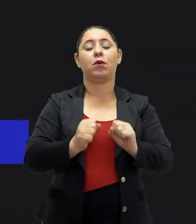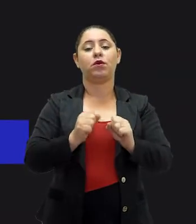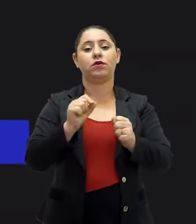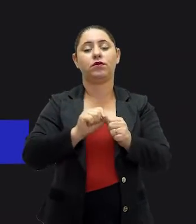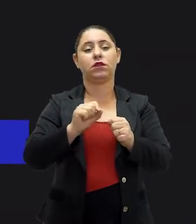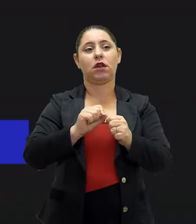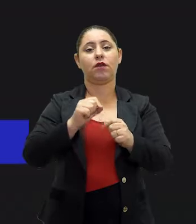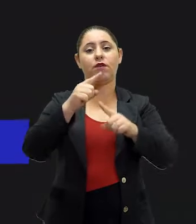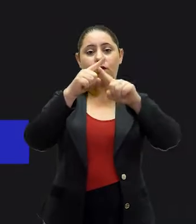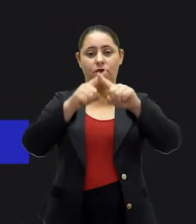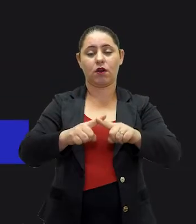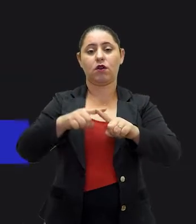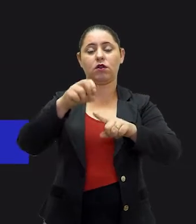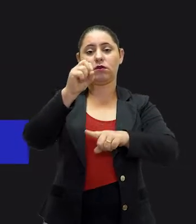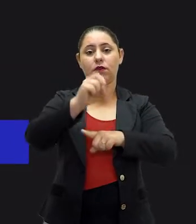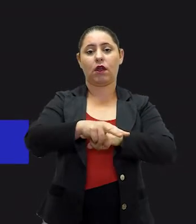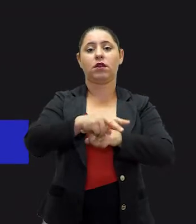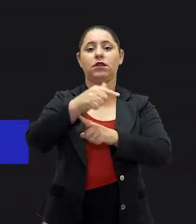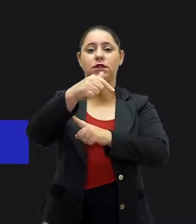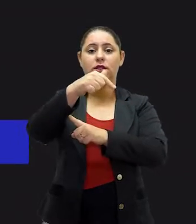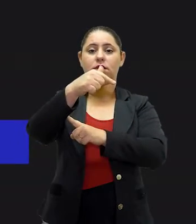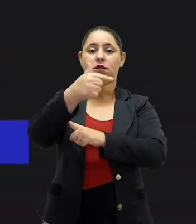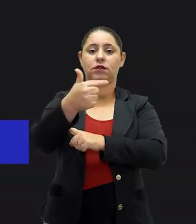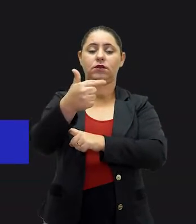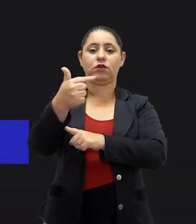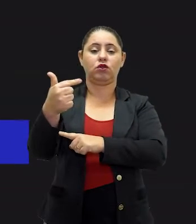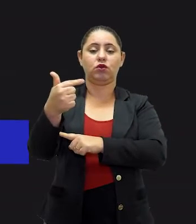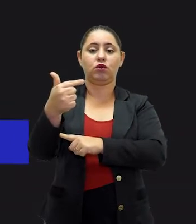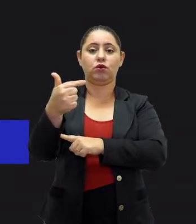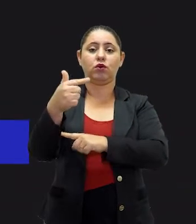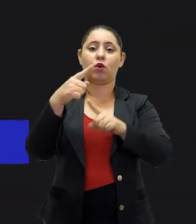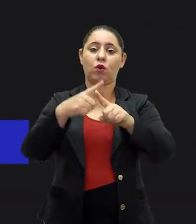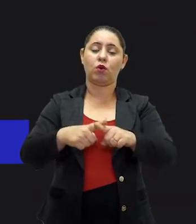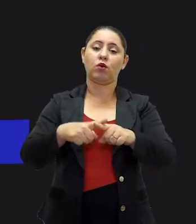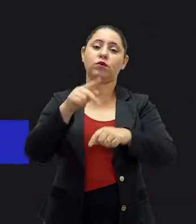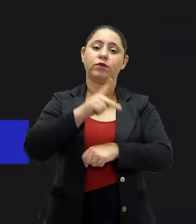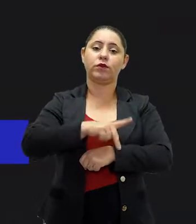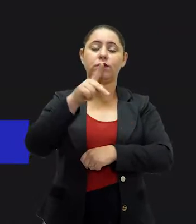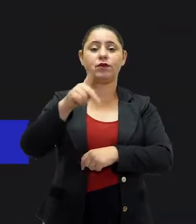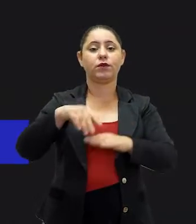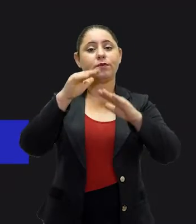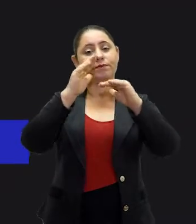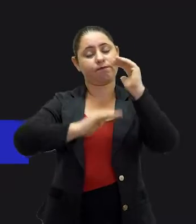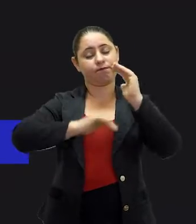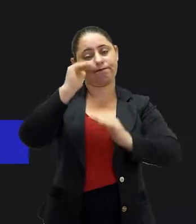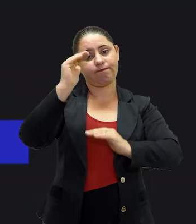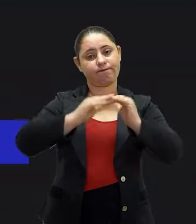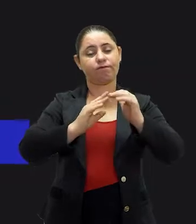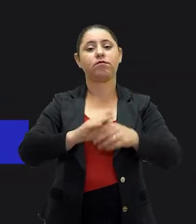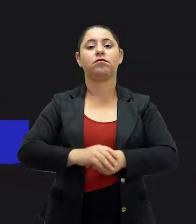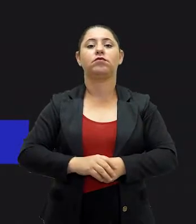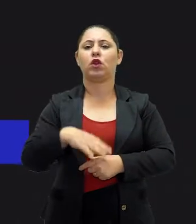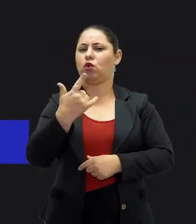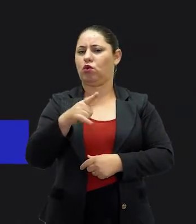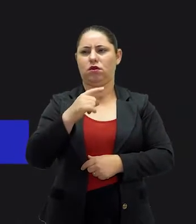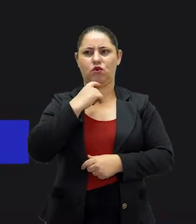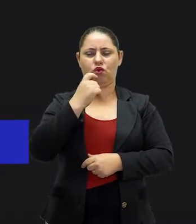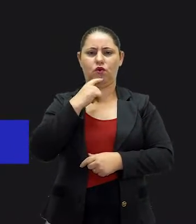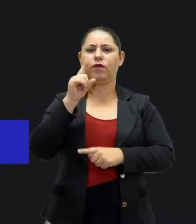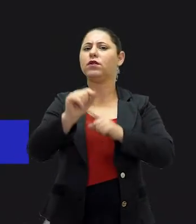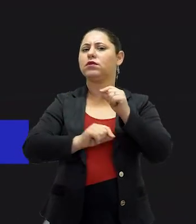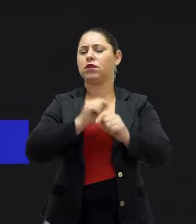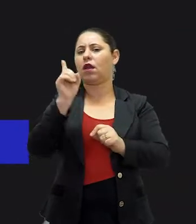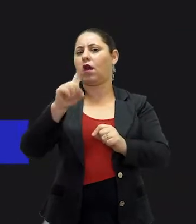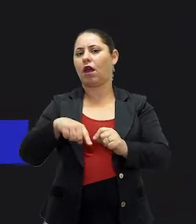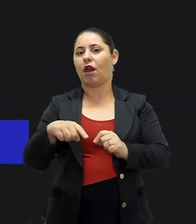essas 722 vagas para abertura de concurso, né, para a educação. Eu não tenho dúvida que